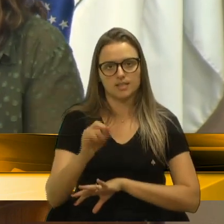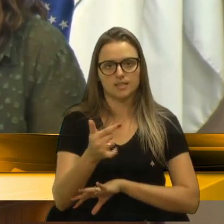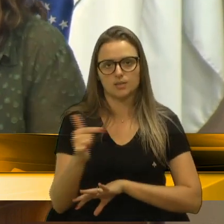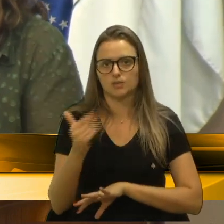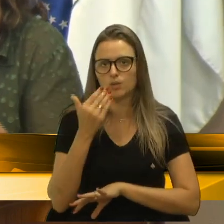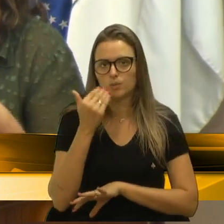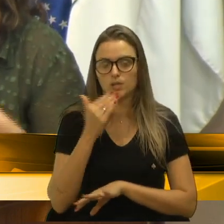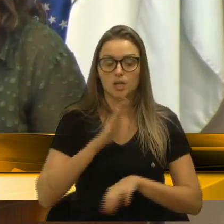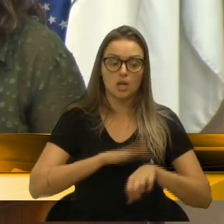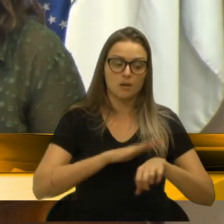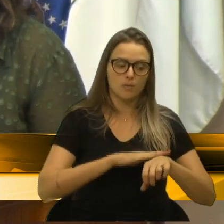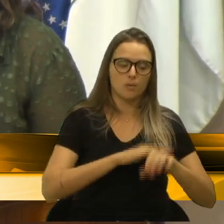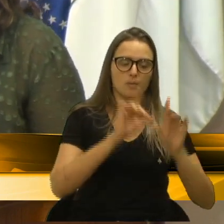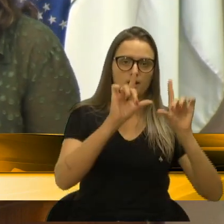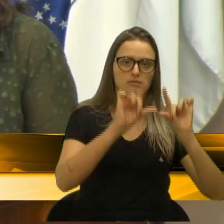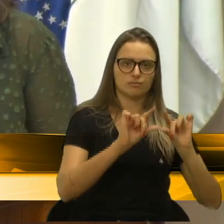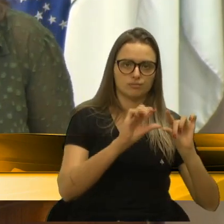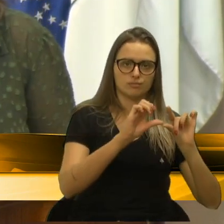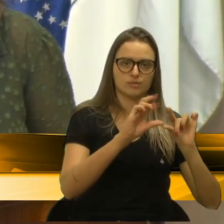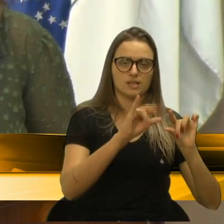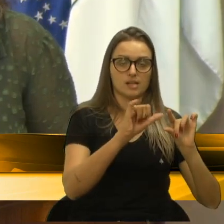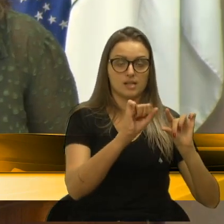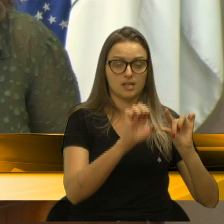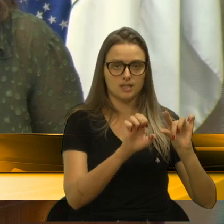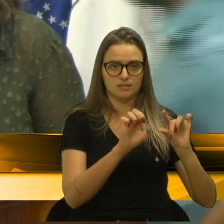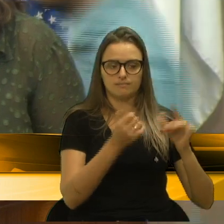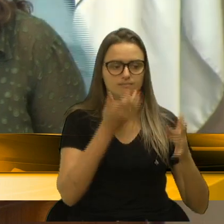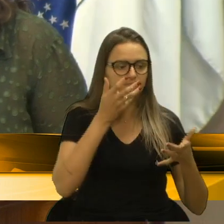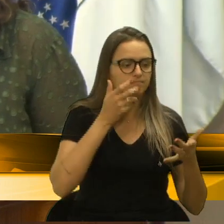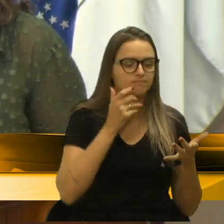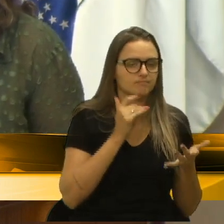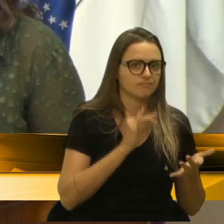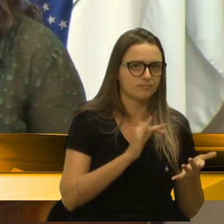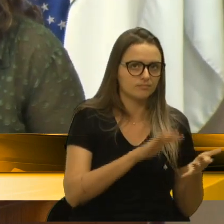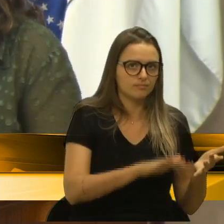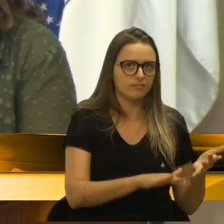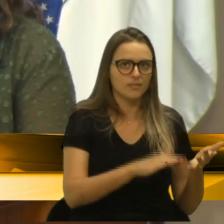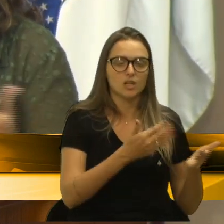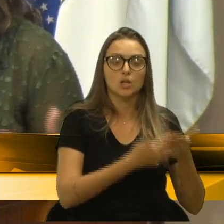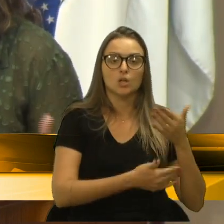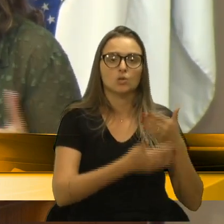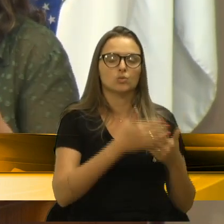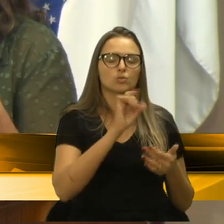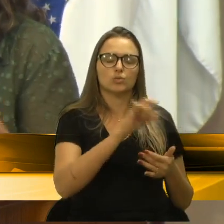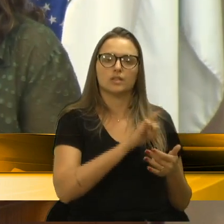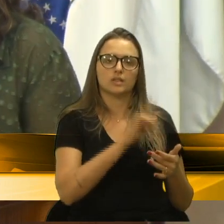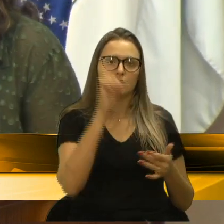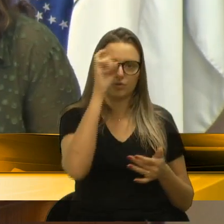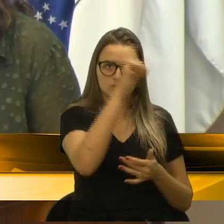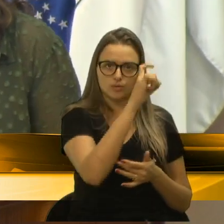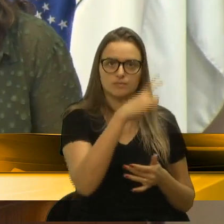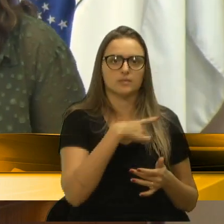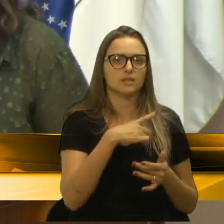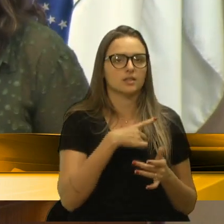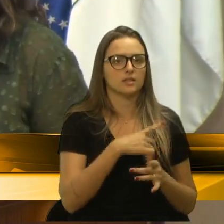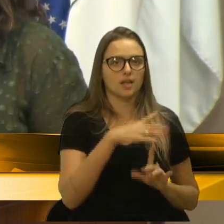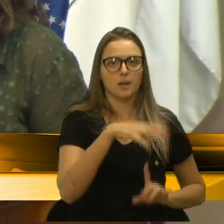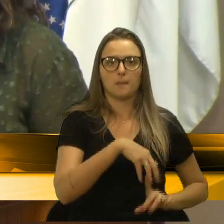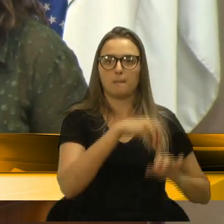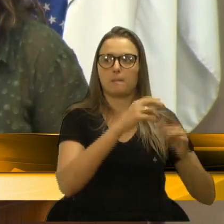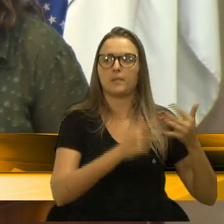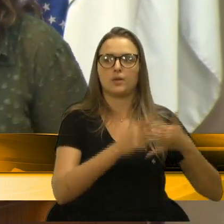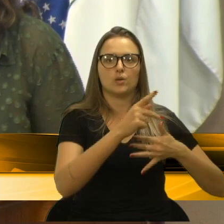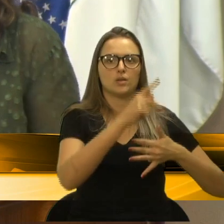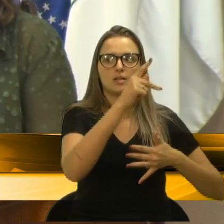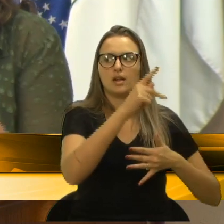momentos de crise como a gente está vivendo, as crianças da educação infantil, com toda a necessidade que tem, a gente sabe que tem uma prioridade para ocupar as vagas de educação